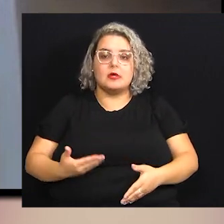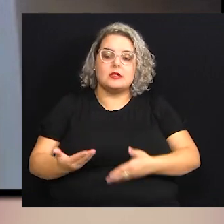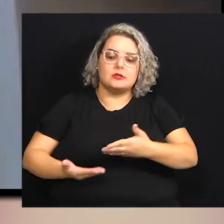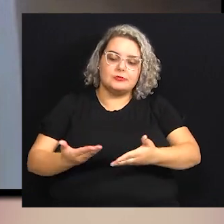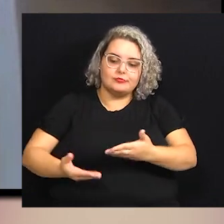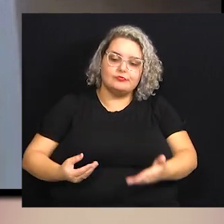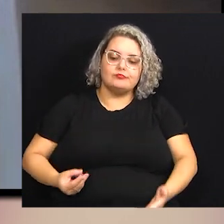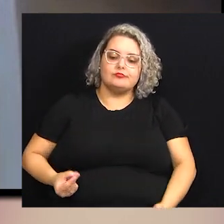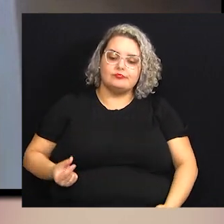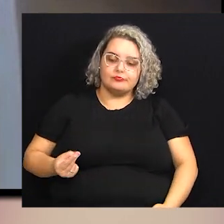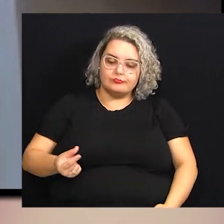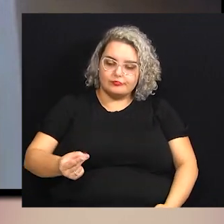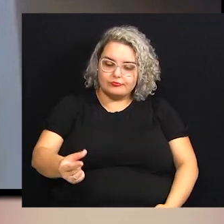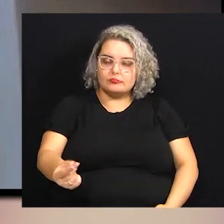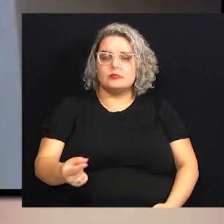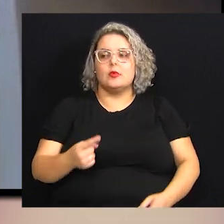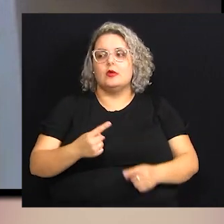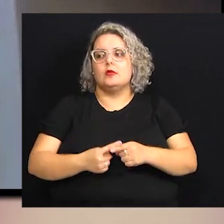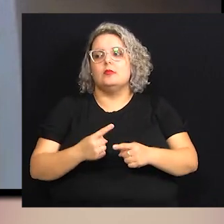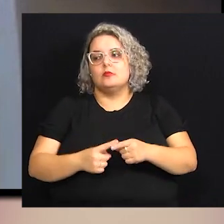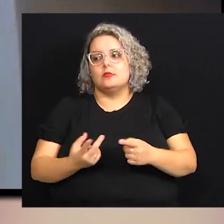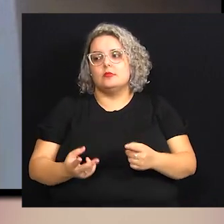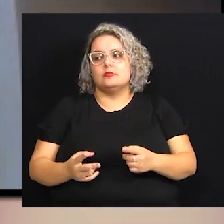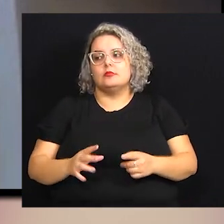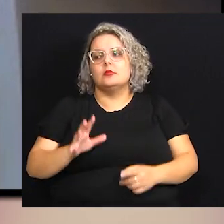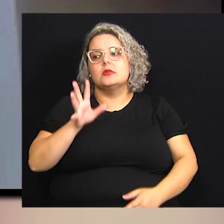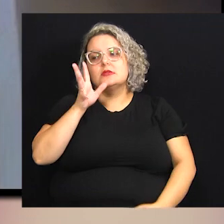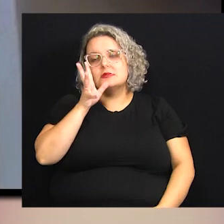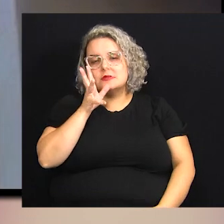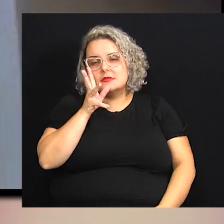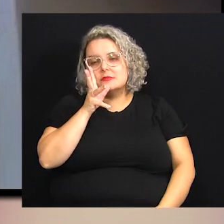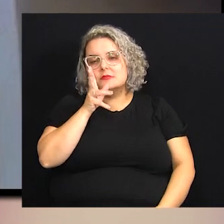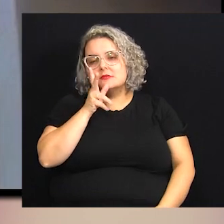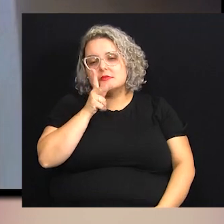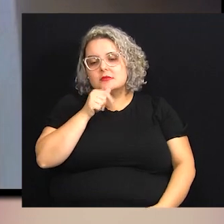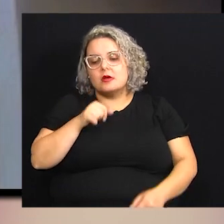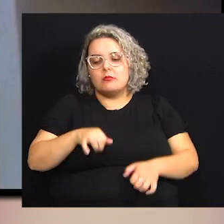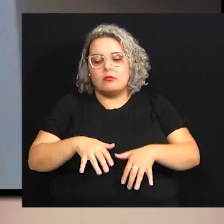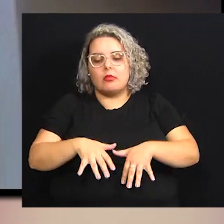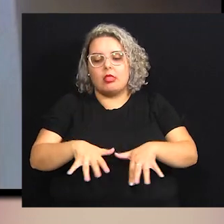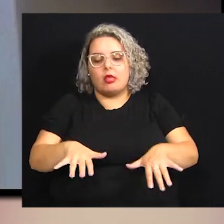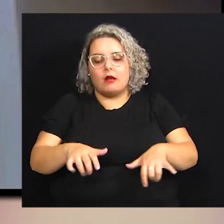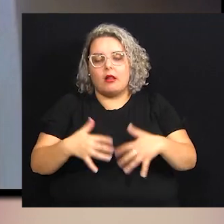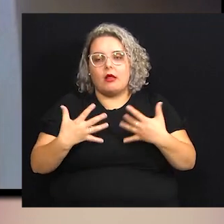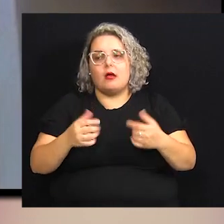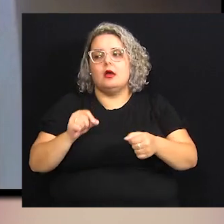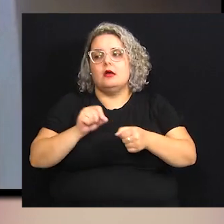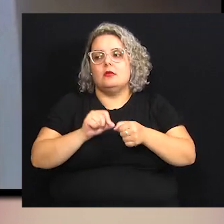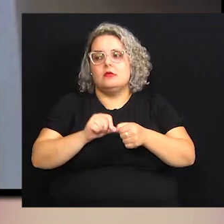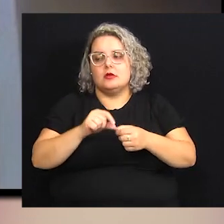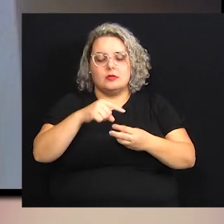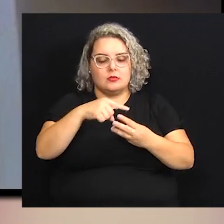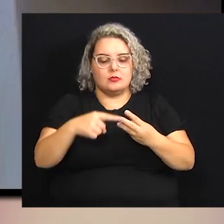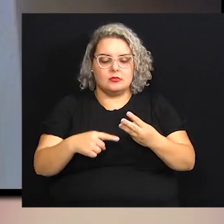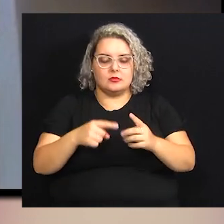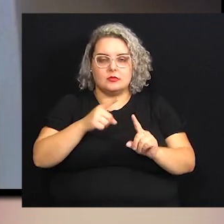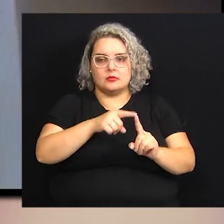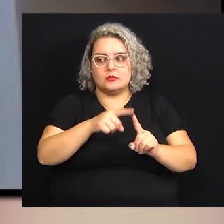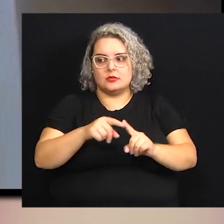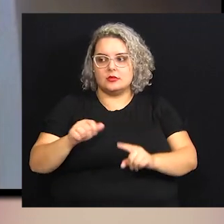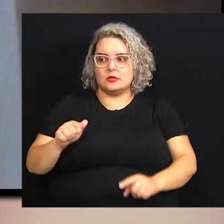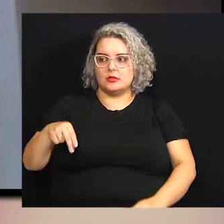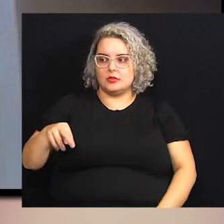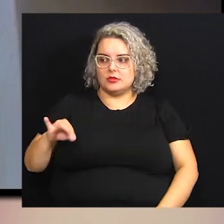um longo tempo de tratamento por causa dessa replicação lenta dela. Então, geralmente a gente faz com 3